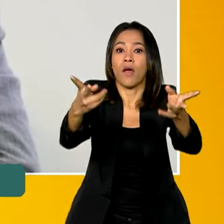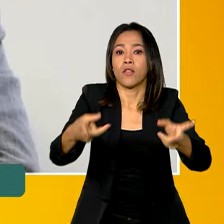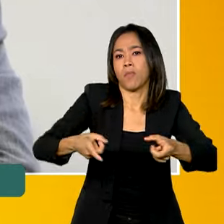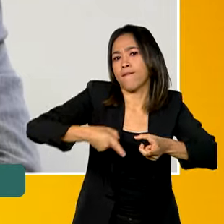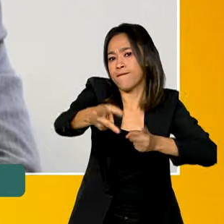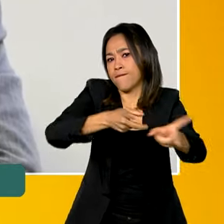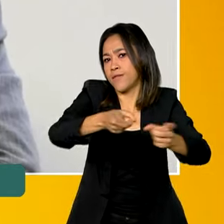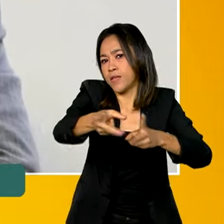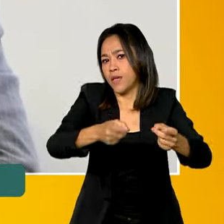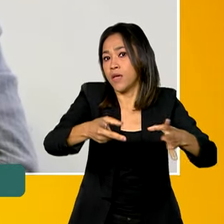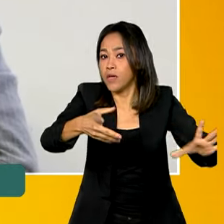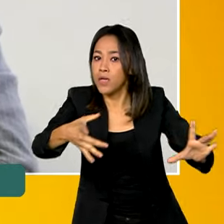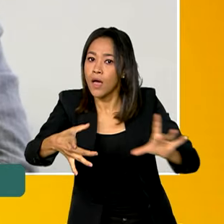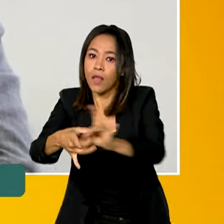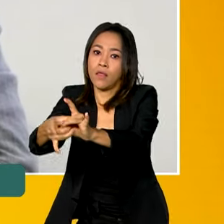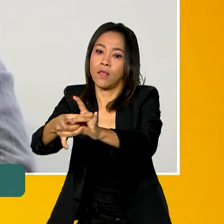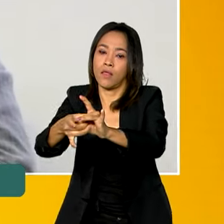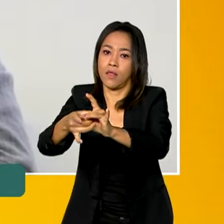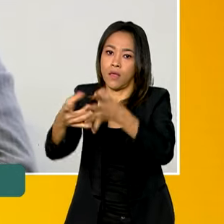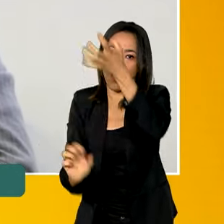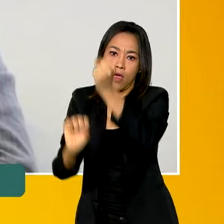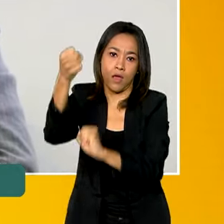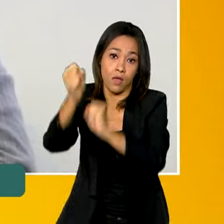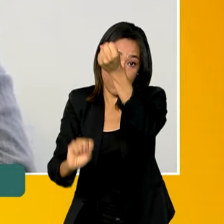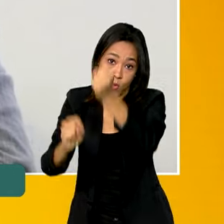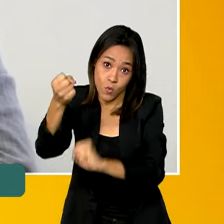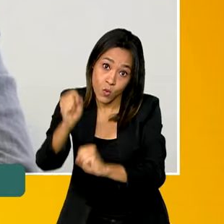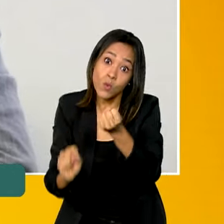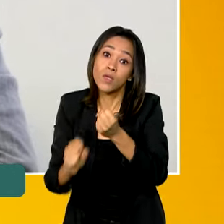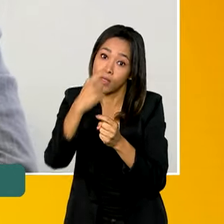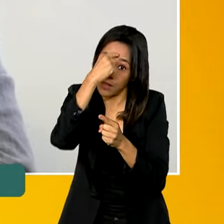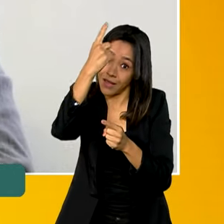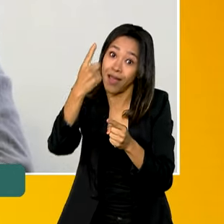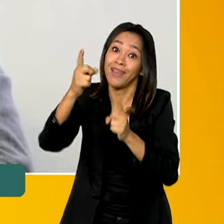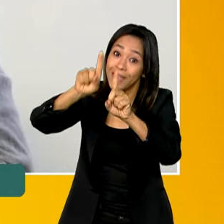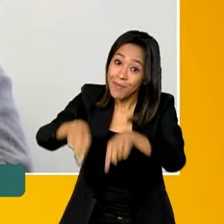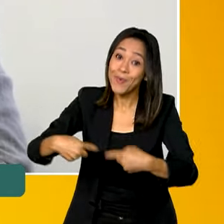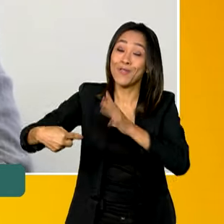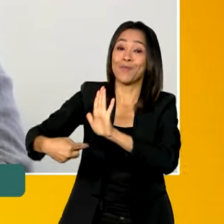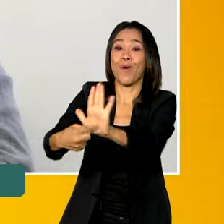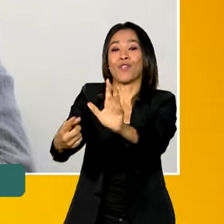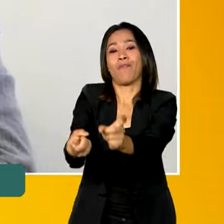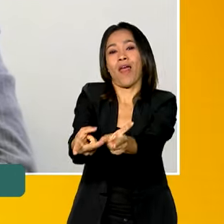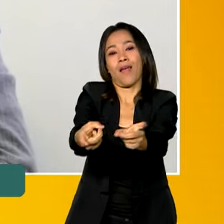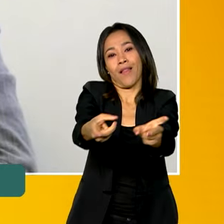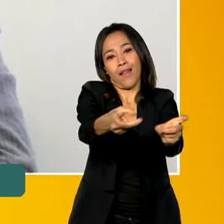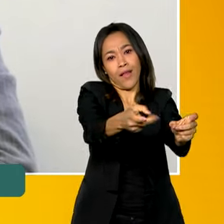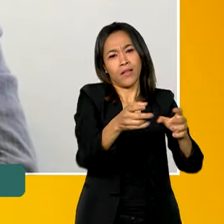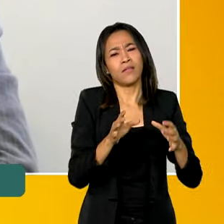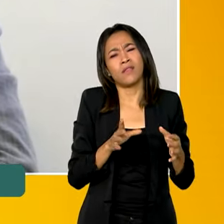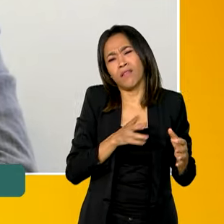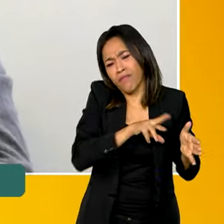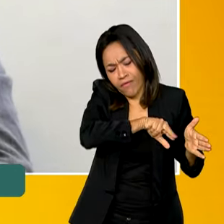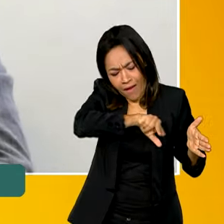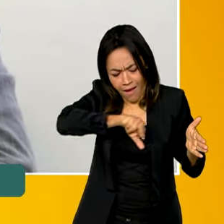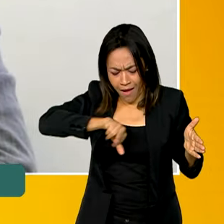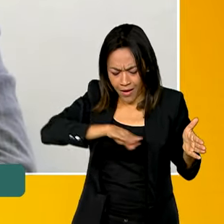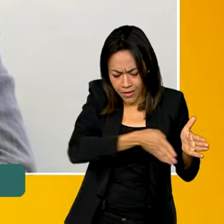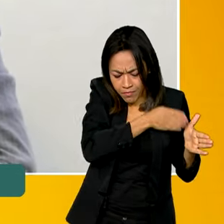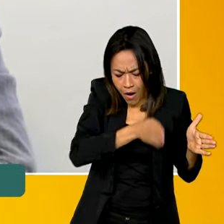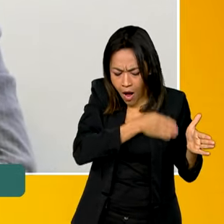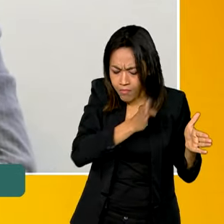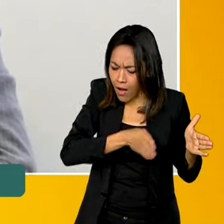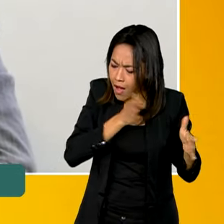indústrias e eh que elas cheguem finalmente na prateleira né então tem são várias etapas no processo no